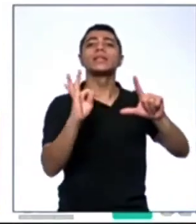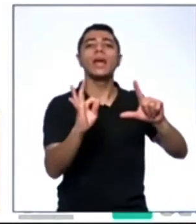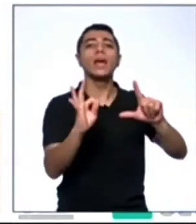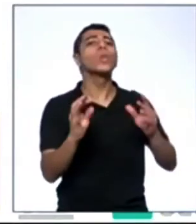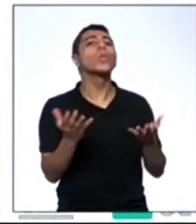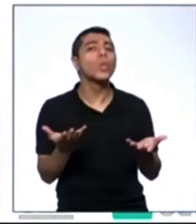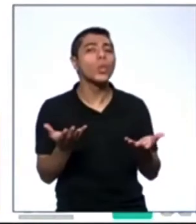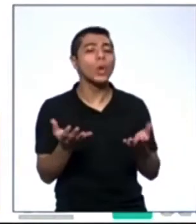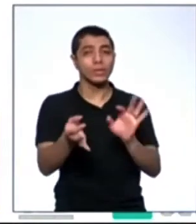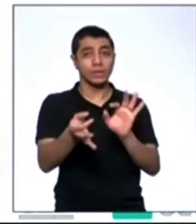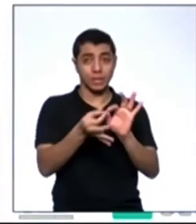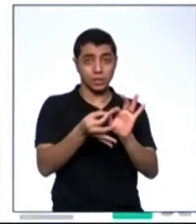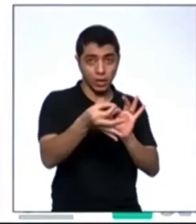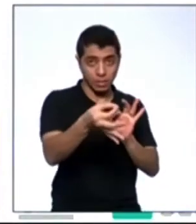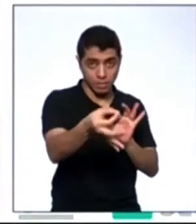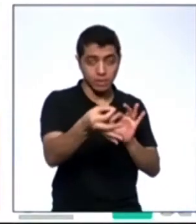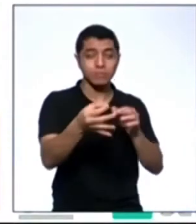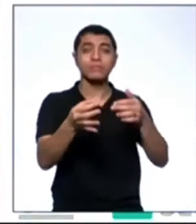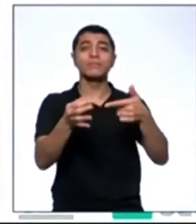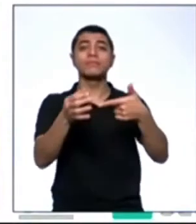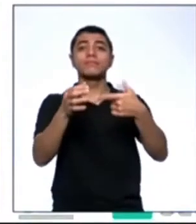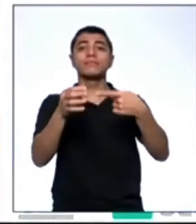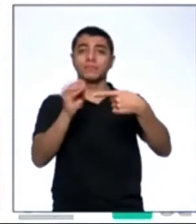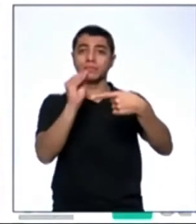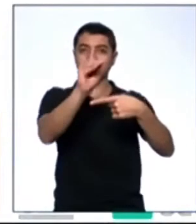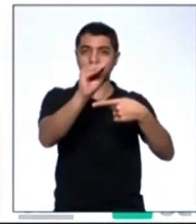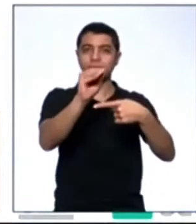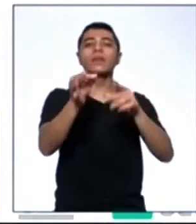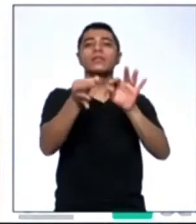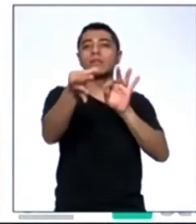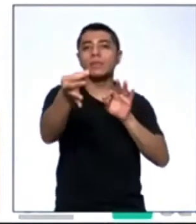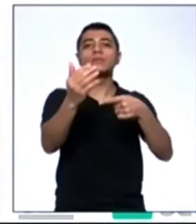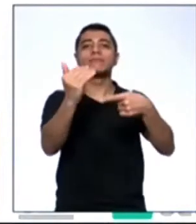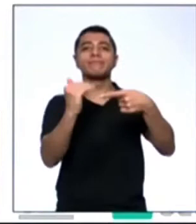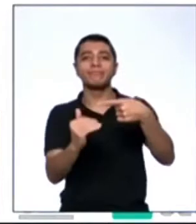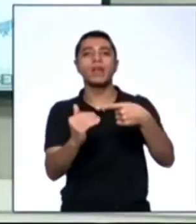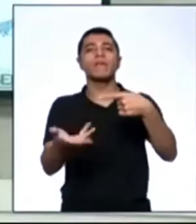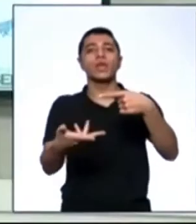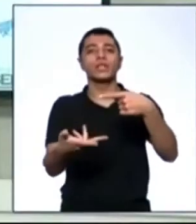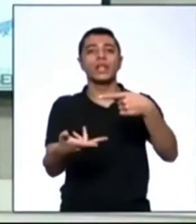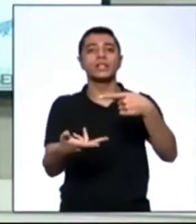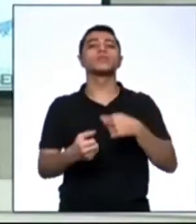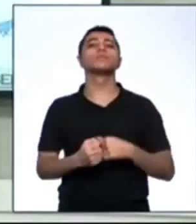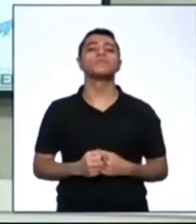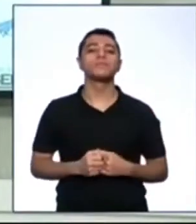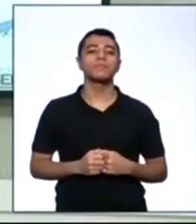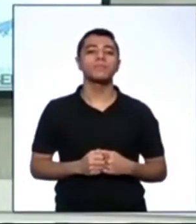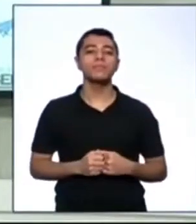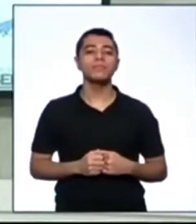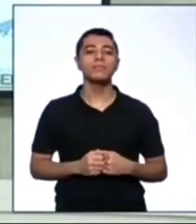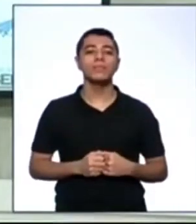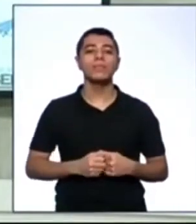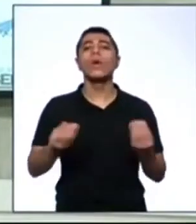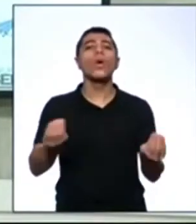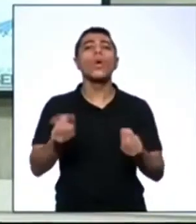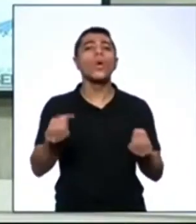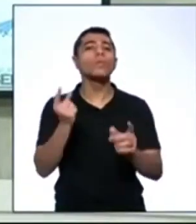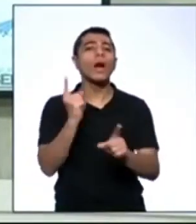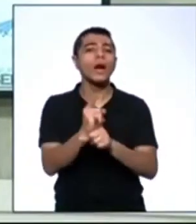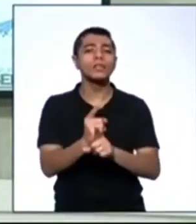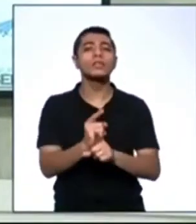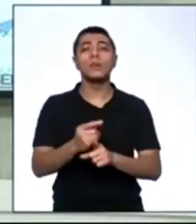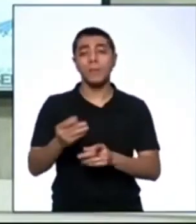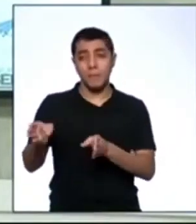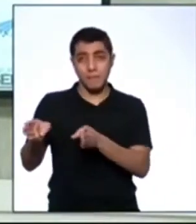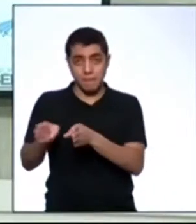Então o deslocamento primeiro pela velocidade primeira dá o tempo de tráfego da primeira etapa. Deslocamento segundo dividido